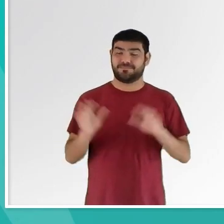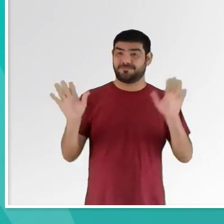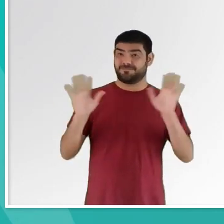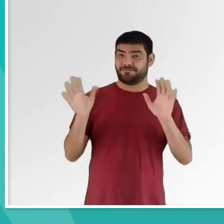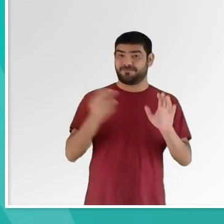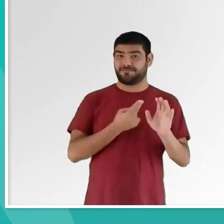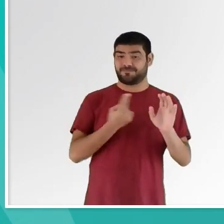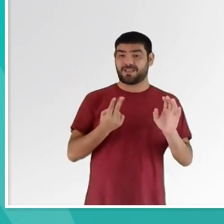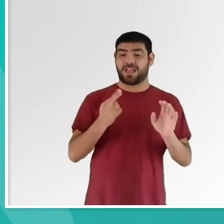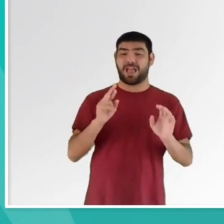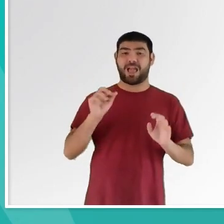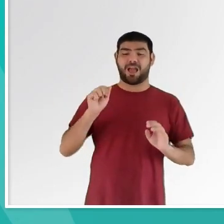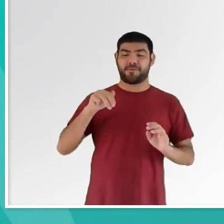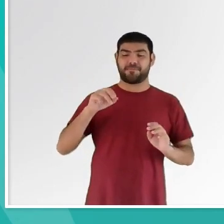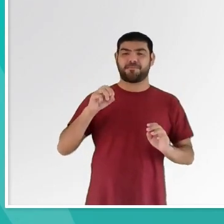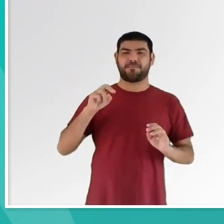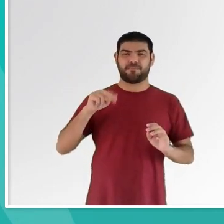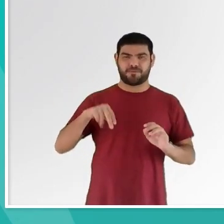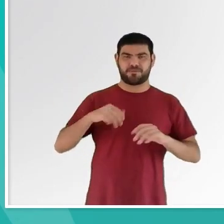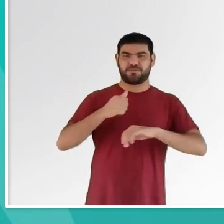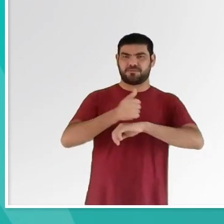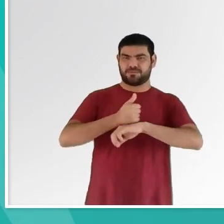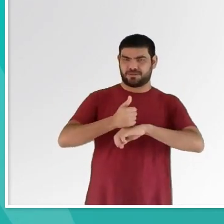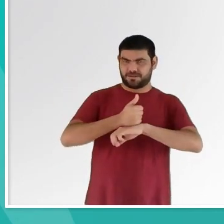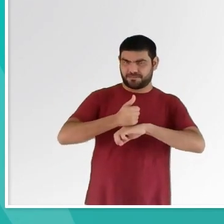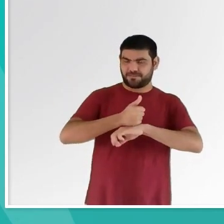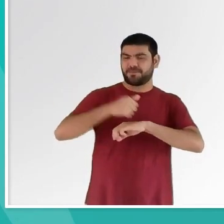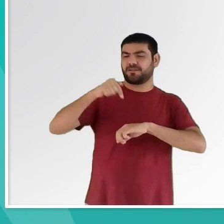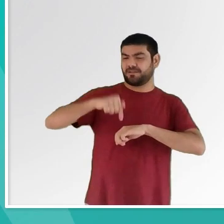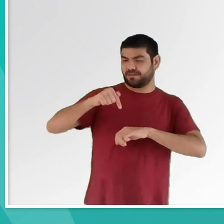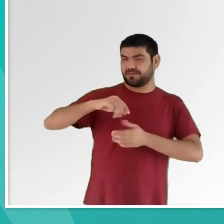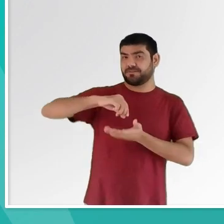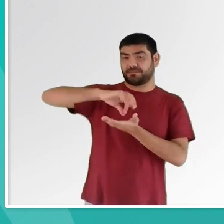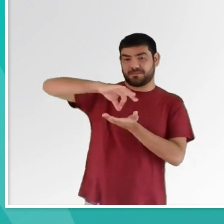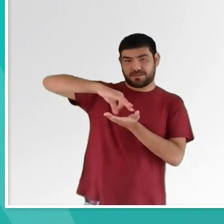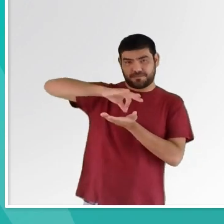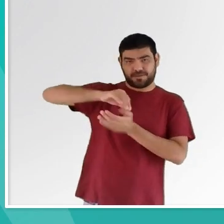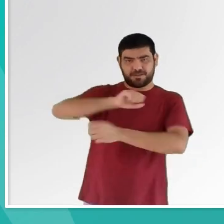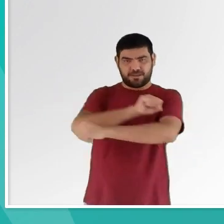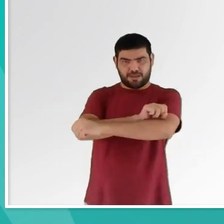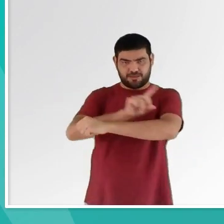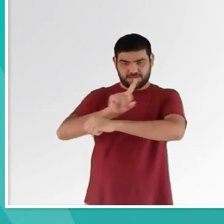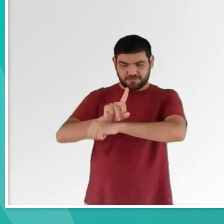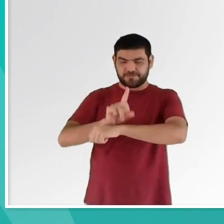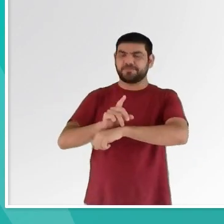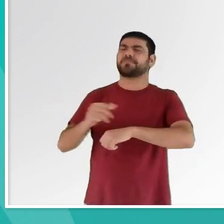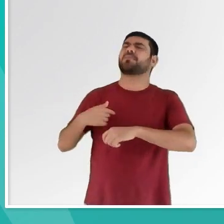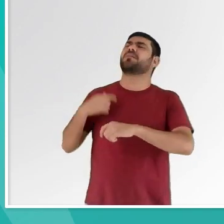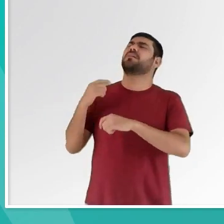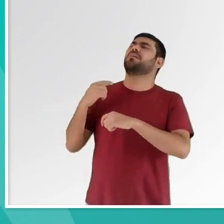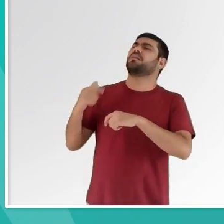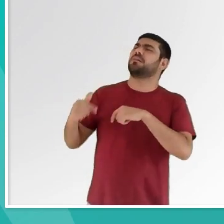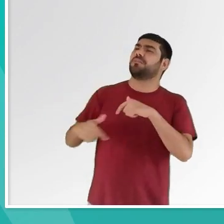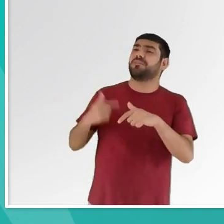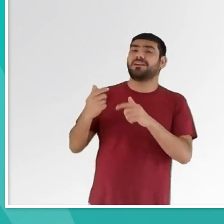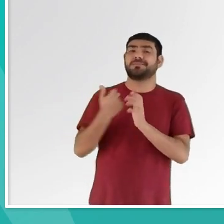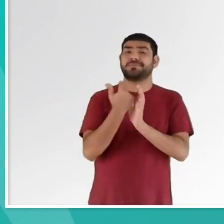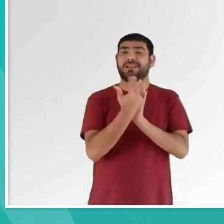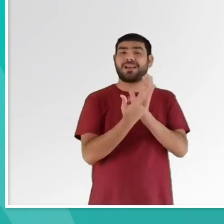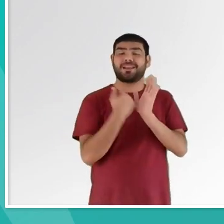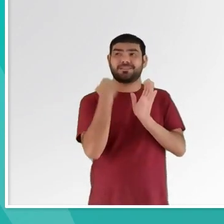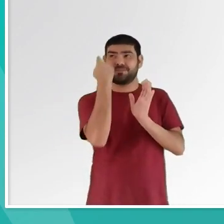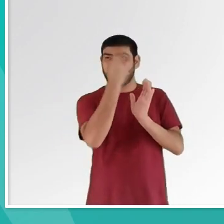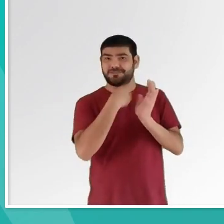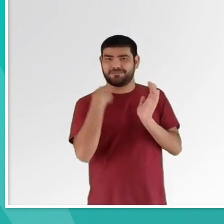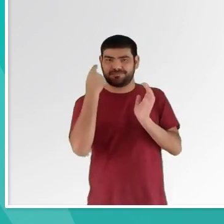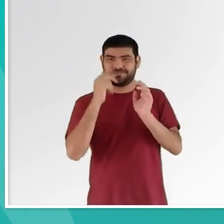sou ilustrador no Estúdio 76 e dentre muitas coisas que eu faço aqui, a caricatura é uma delas.